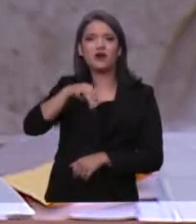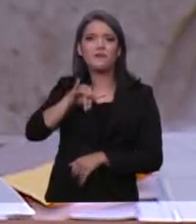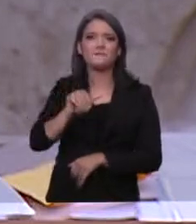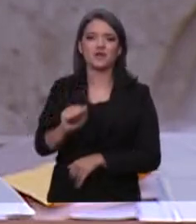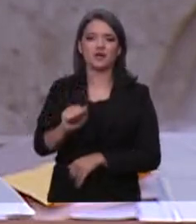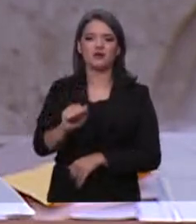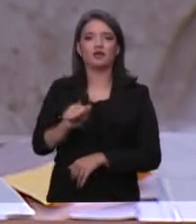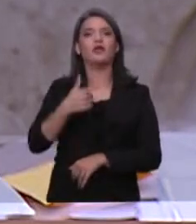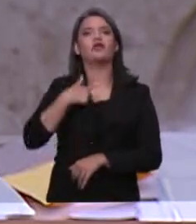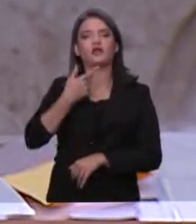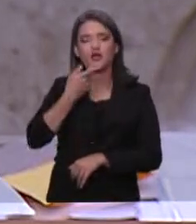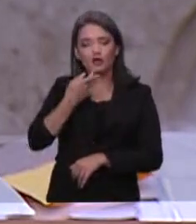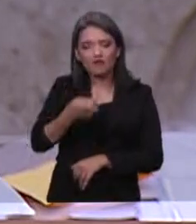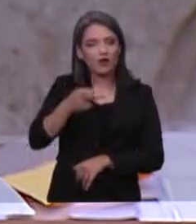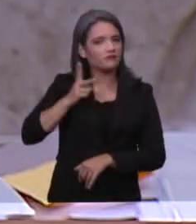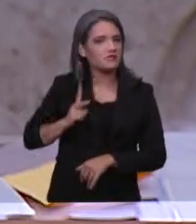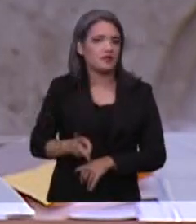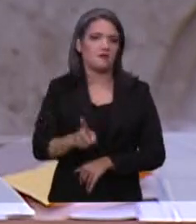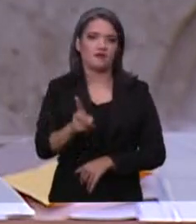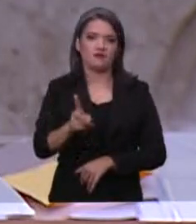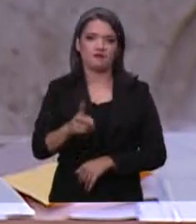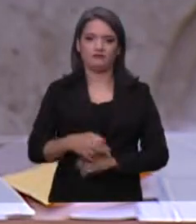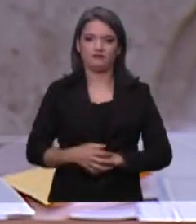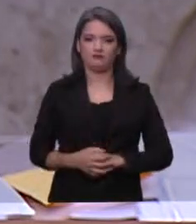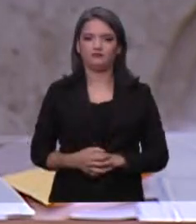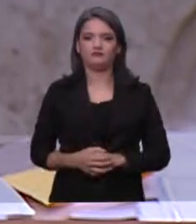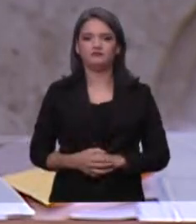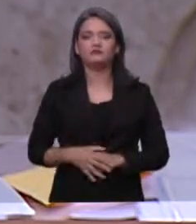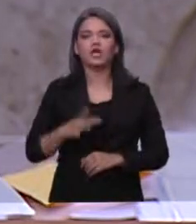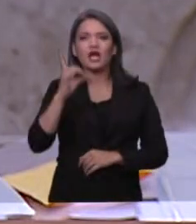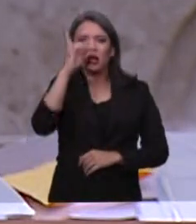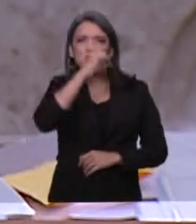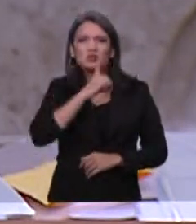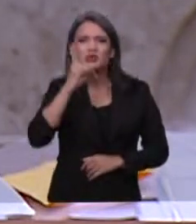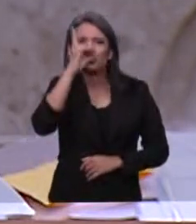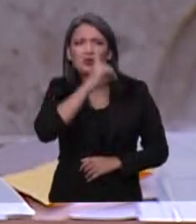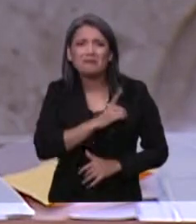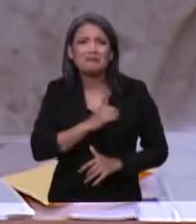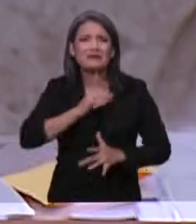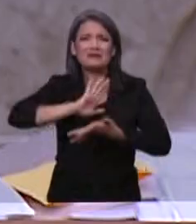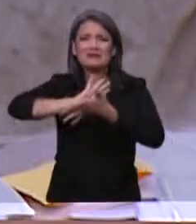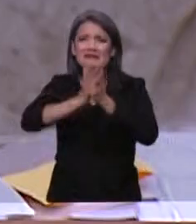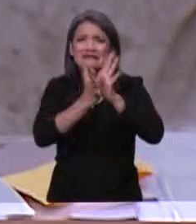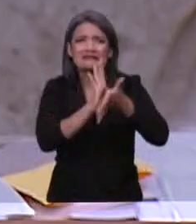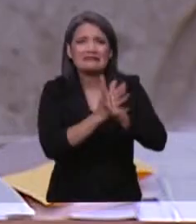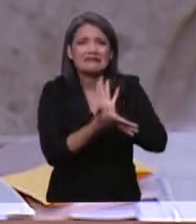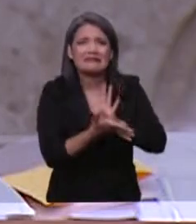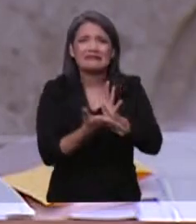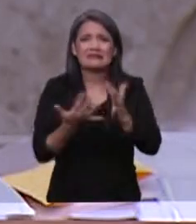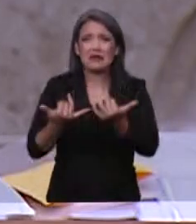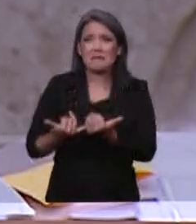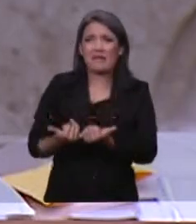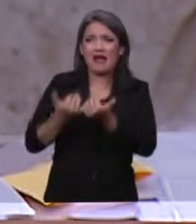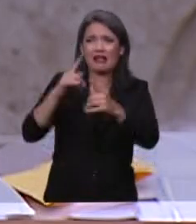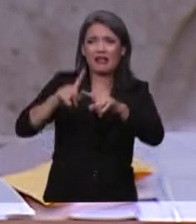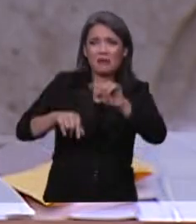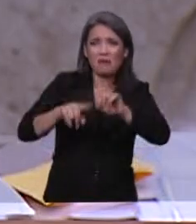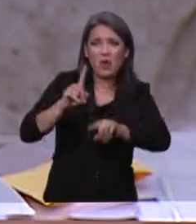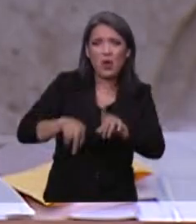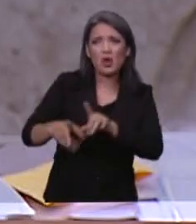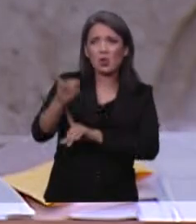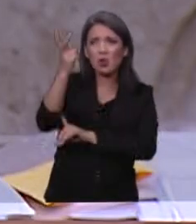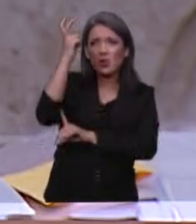designo e designarei sempre. Um domingo de devastação do patrimônio físico e